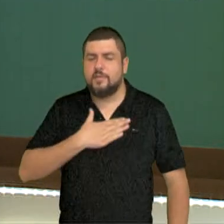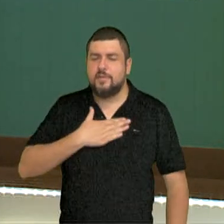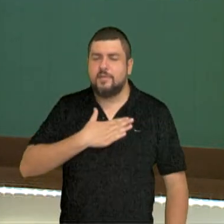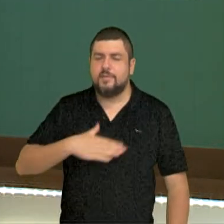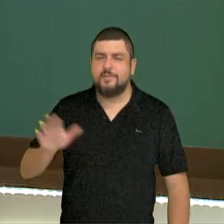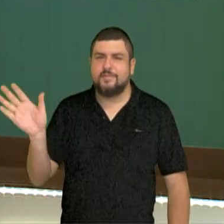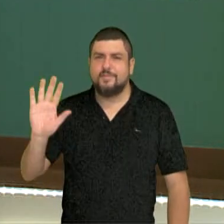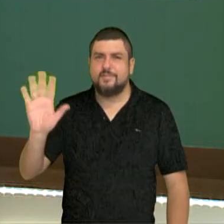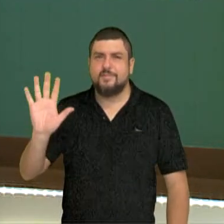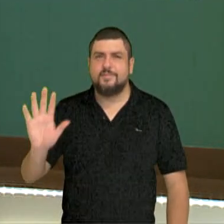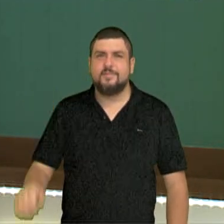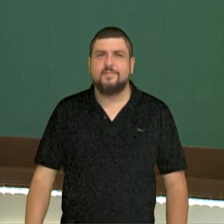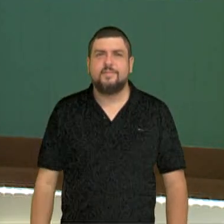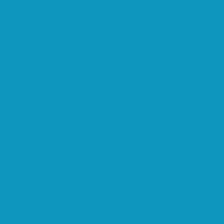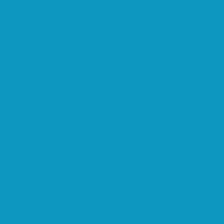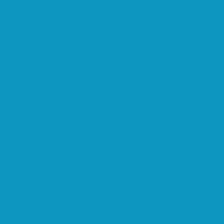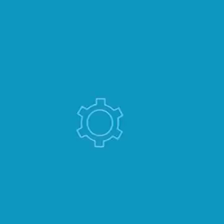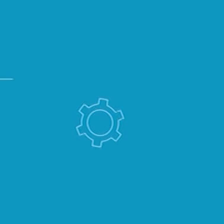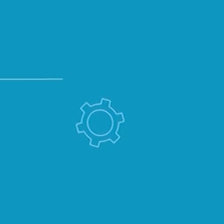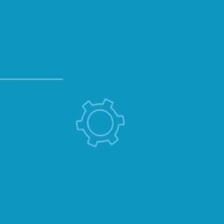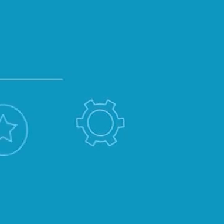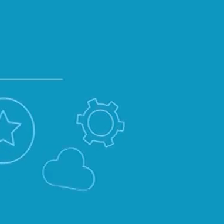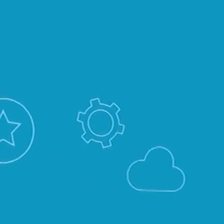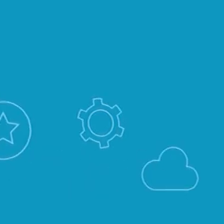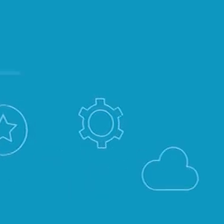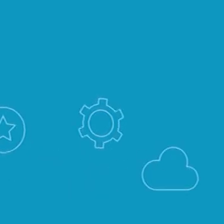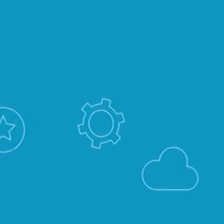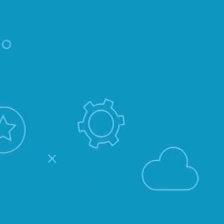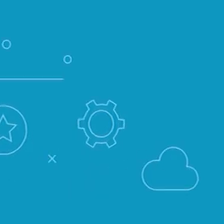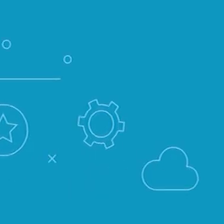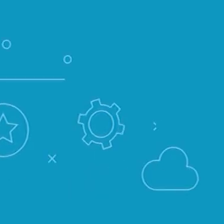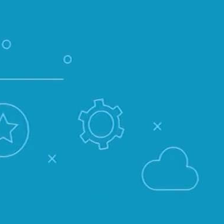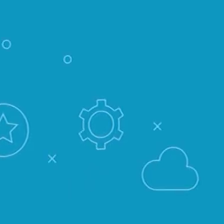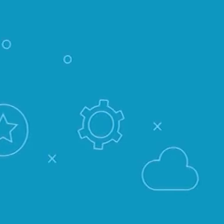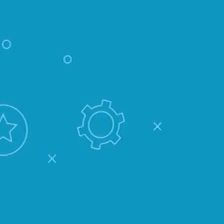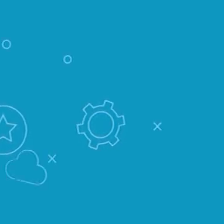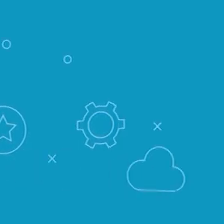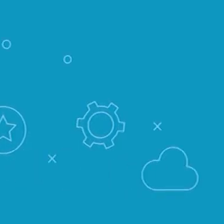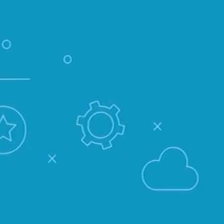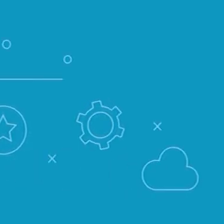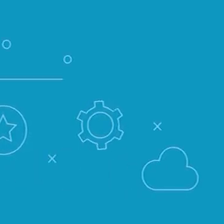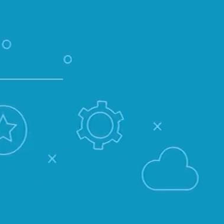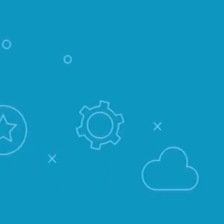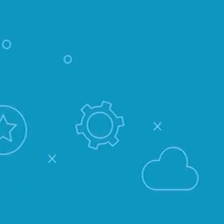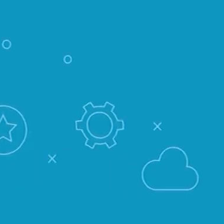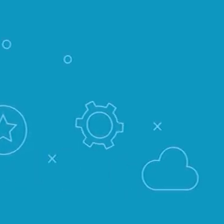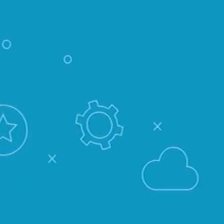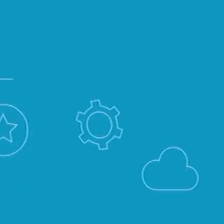e até breve.